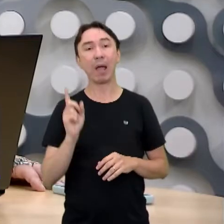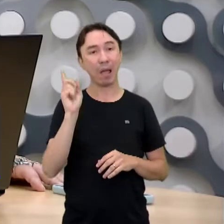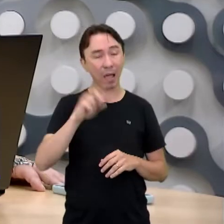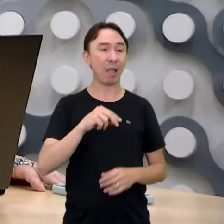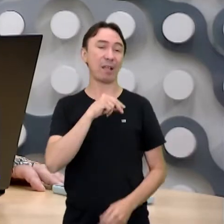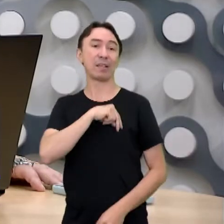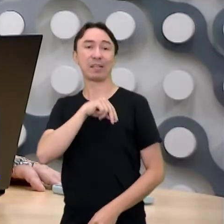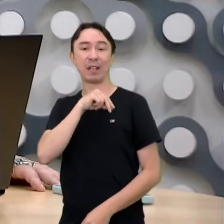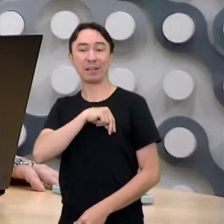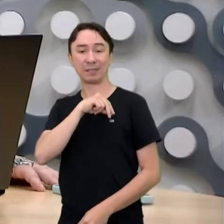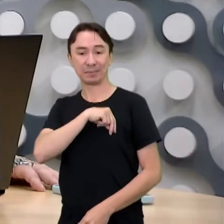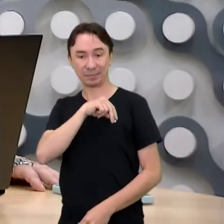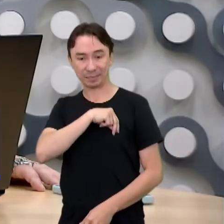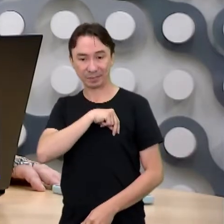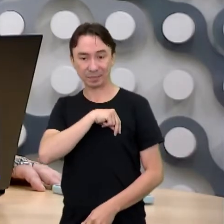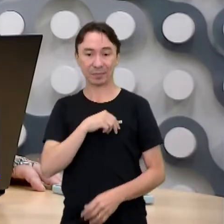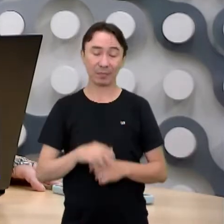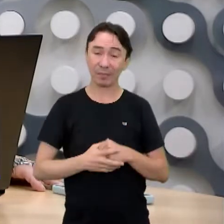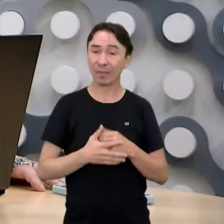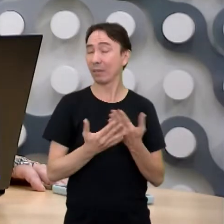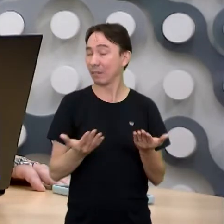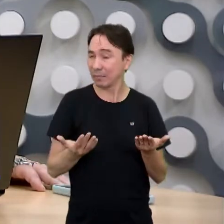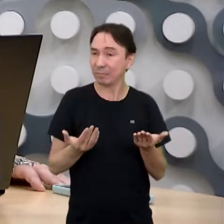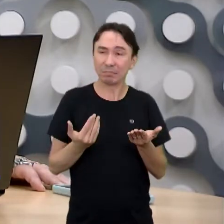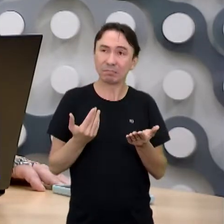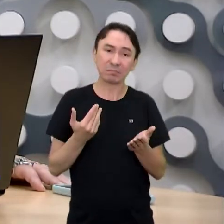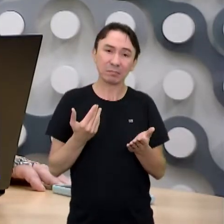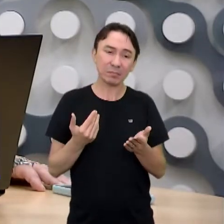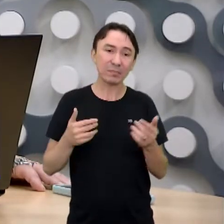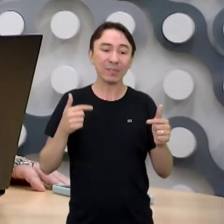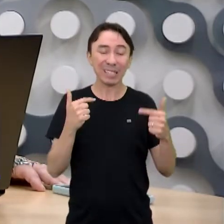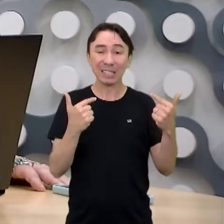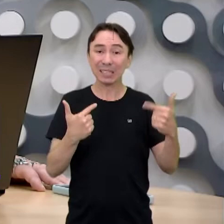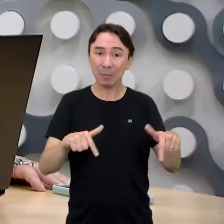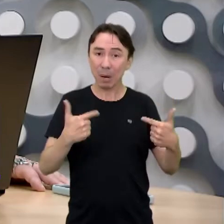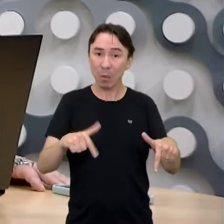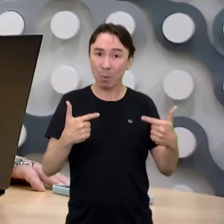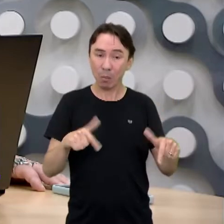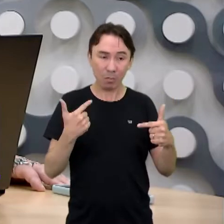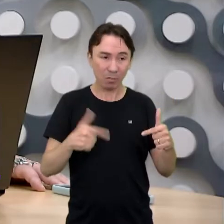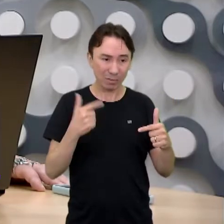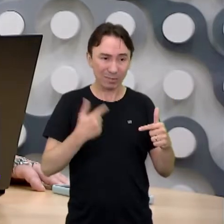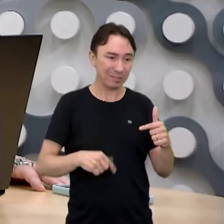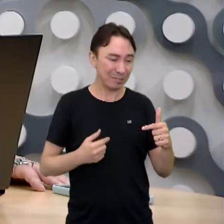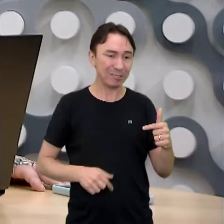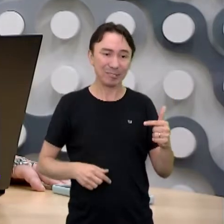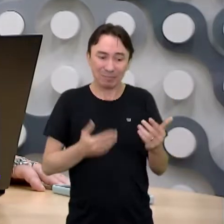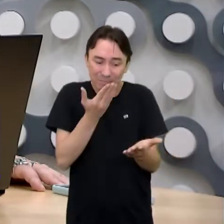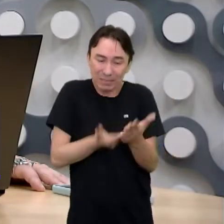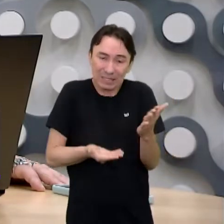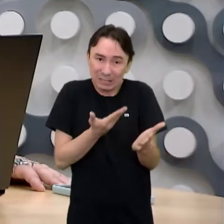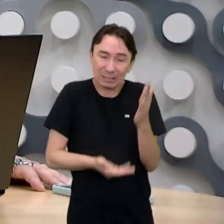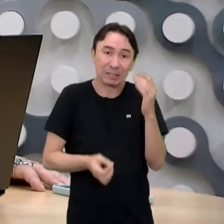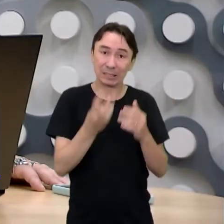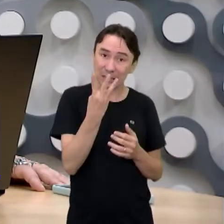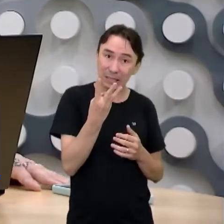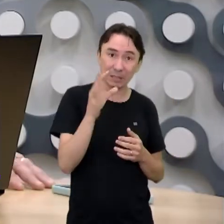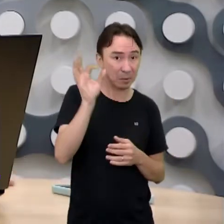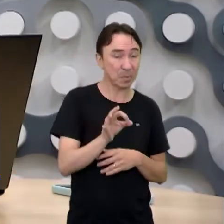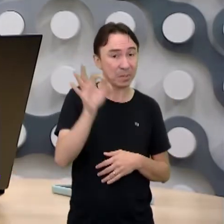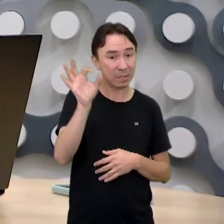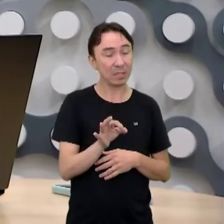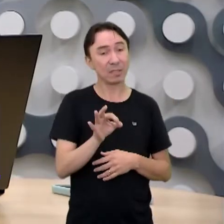do trabalho, né, de todos os trabalhos que caiu aí em torno de 3%, foram migrados aí praticamente